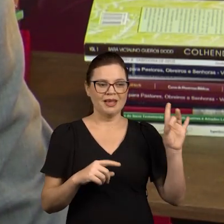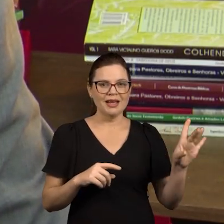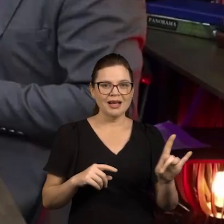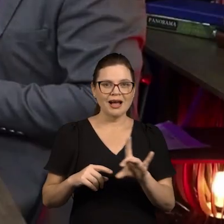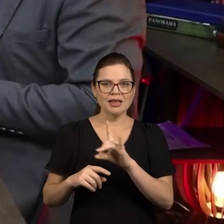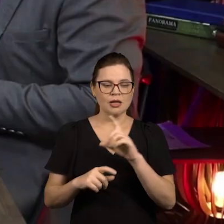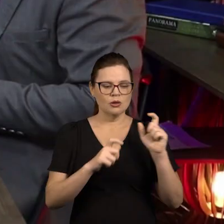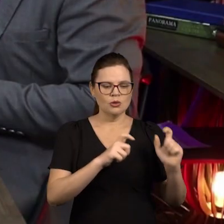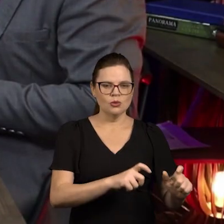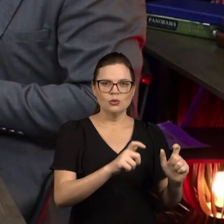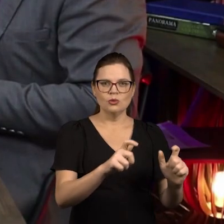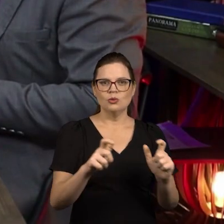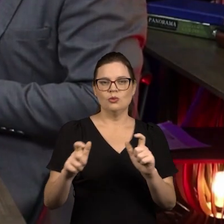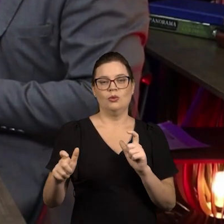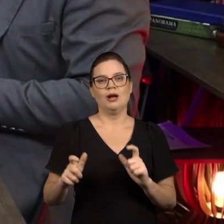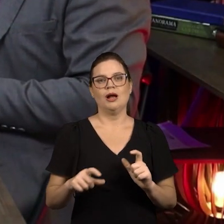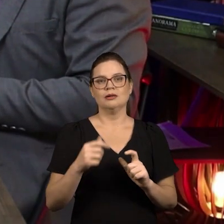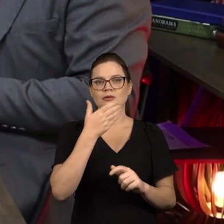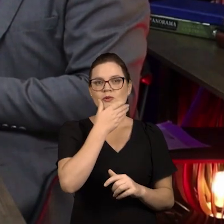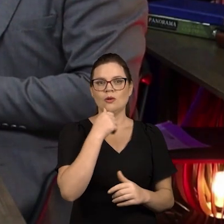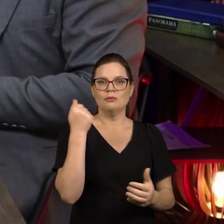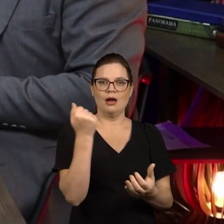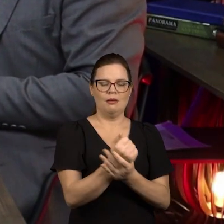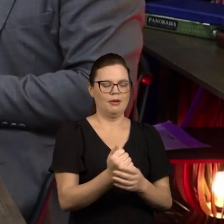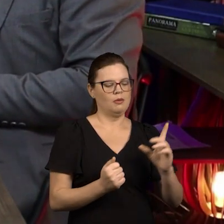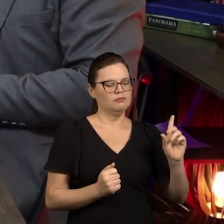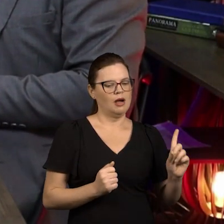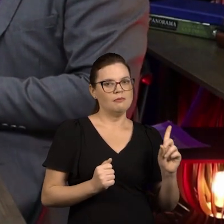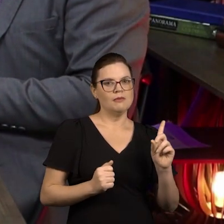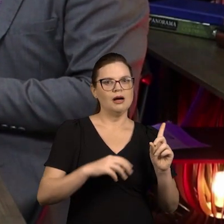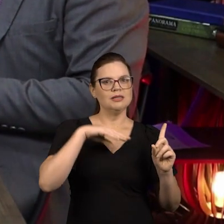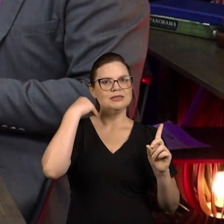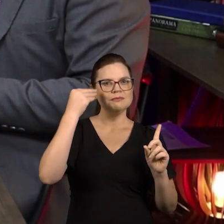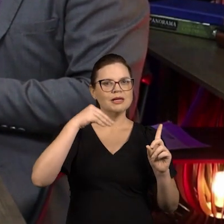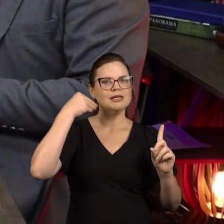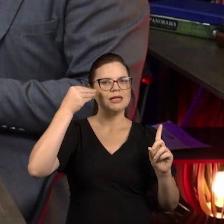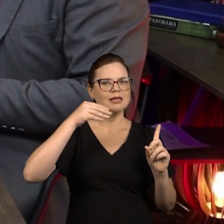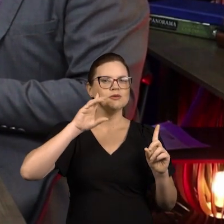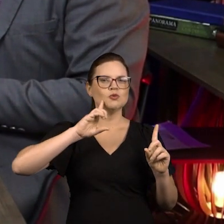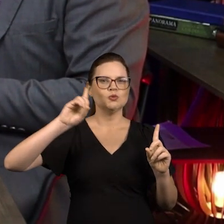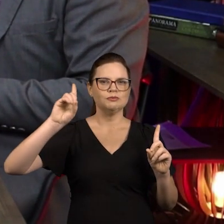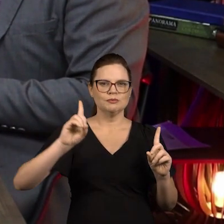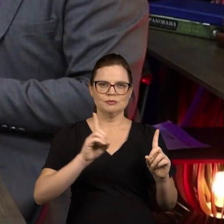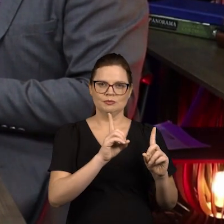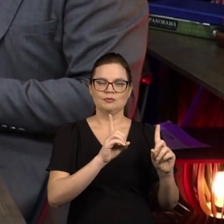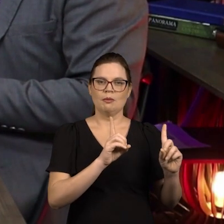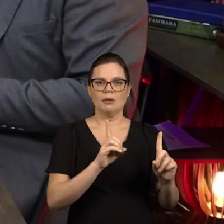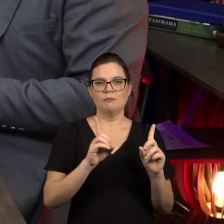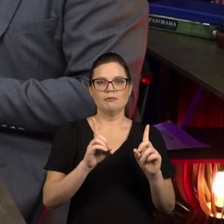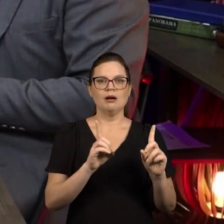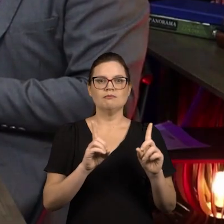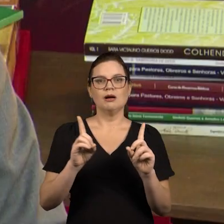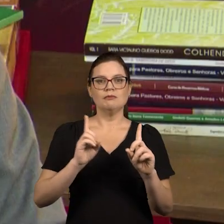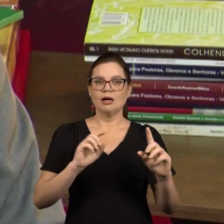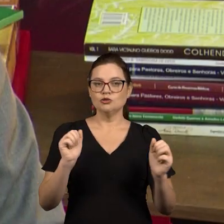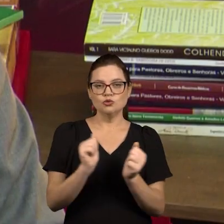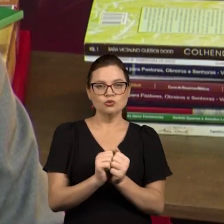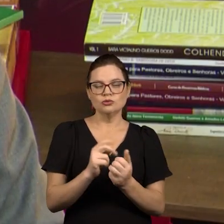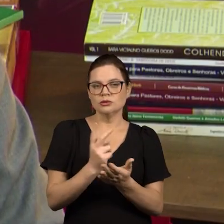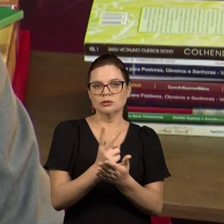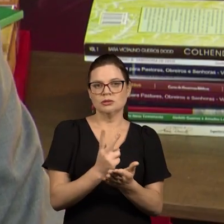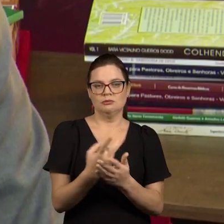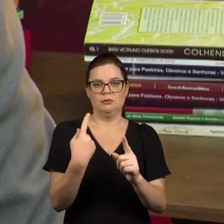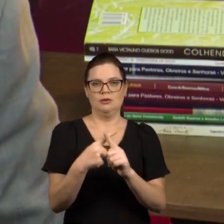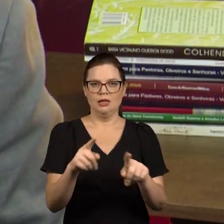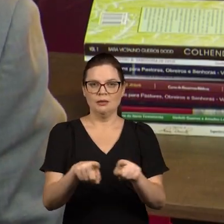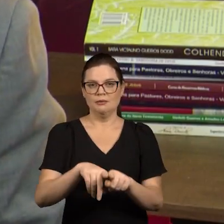Abraão dava aqui nesse caminho, era uma experiência dele com Deus, né? Eu sou o caminho, a verdade, uma experiência